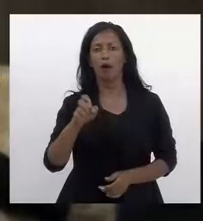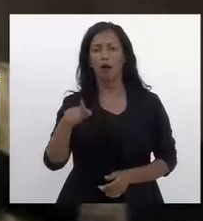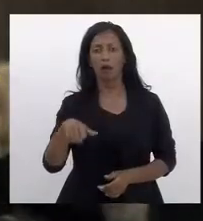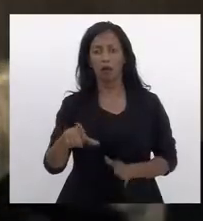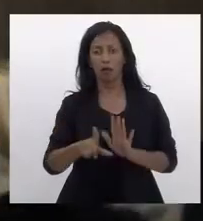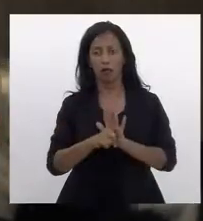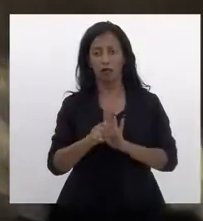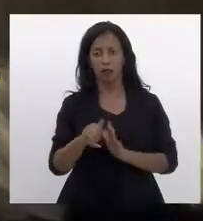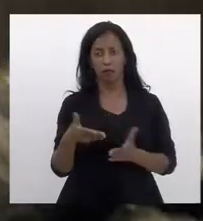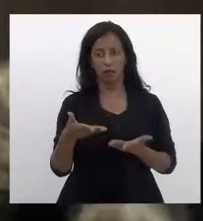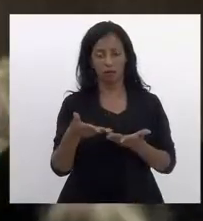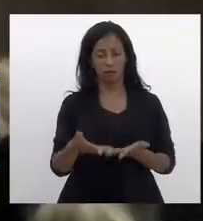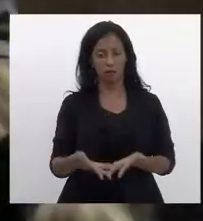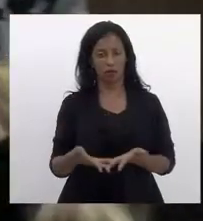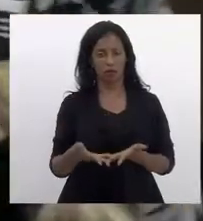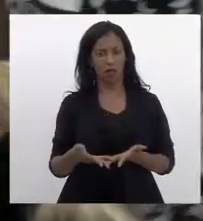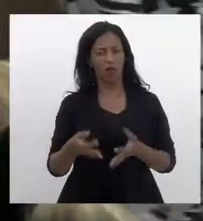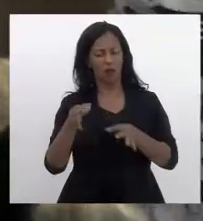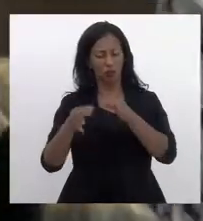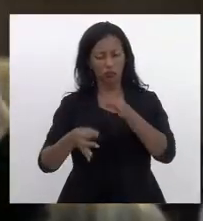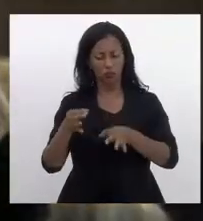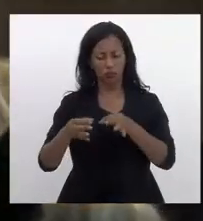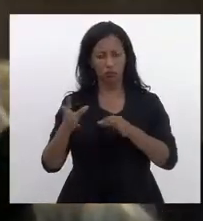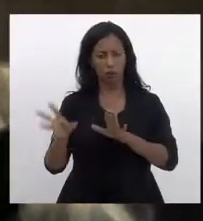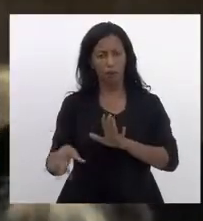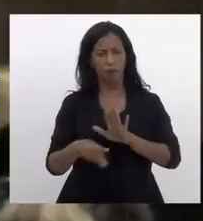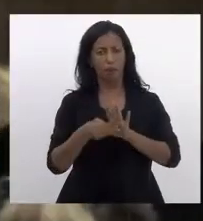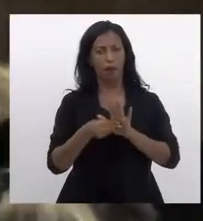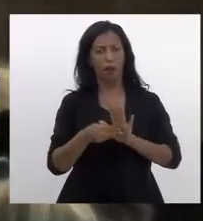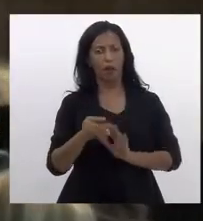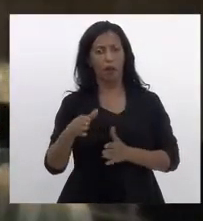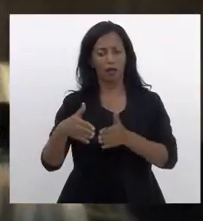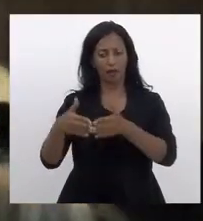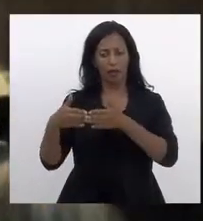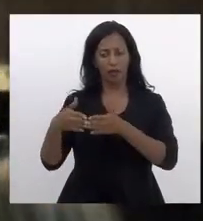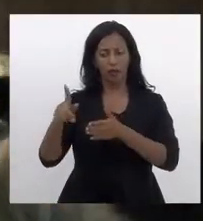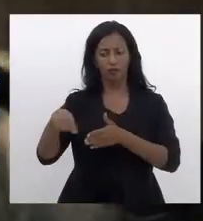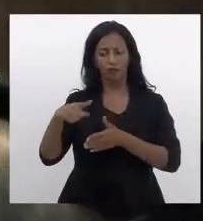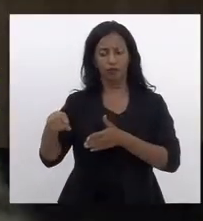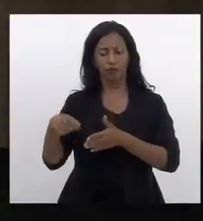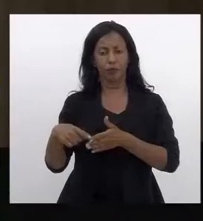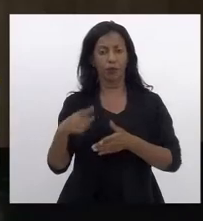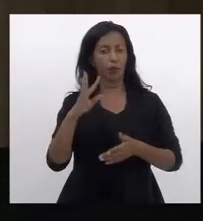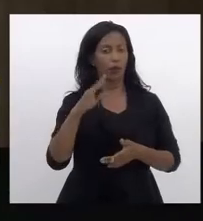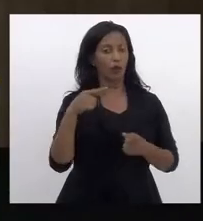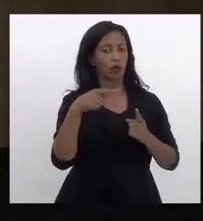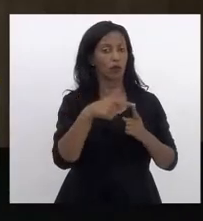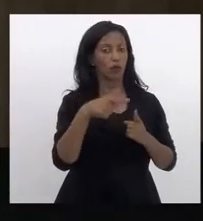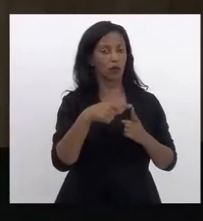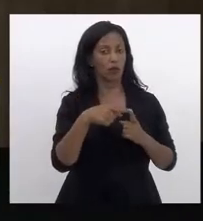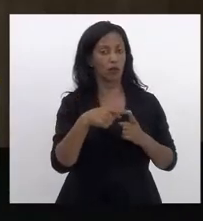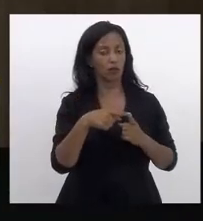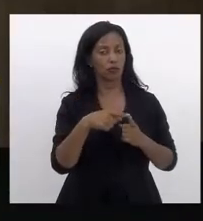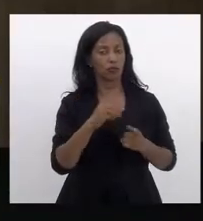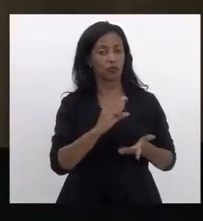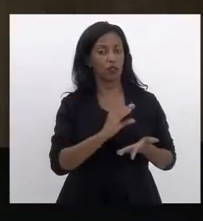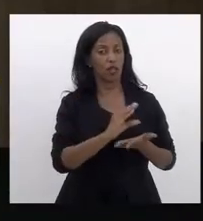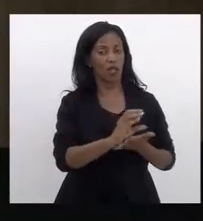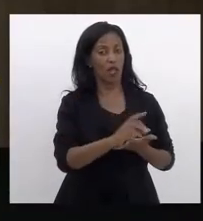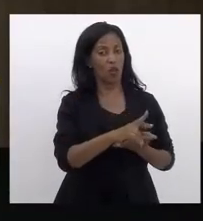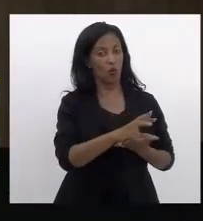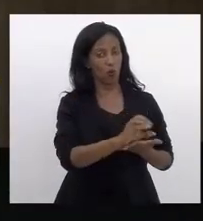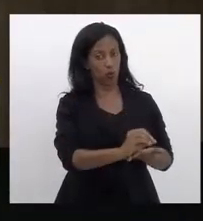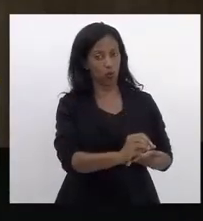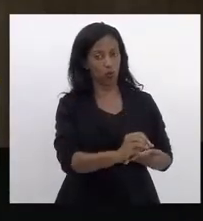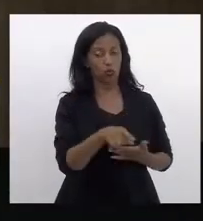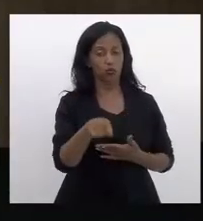Essa lei, Flávio, foi judicializada, né? Ela está suspensa por uma decisão que está sendo objeto de recurso. Só que, assim,